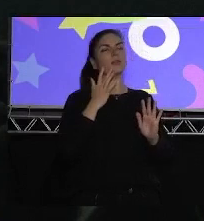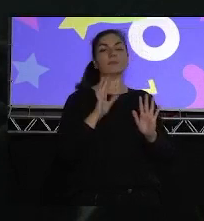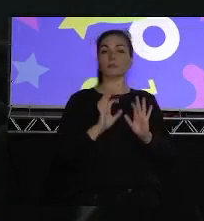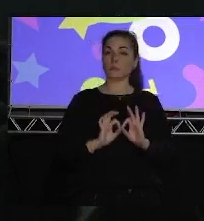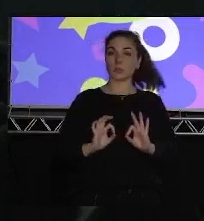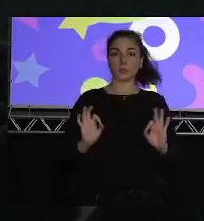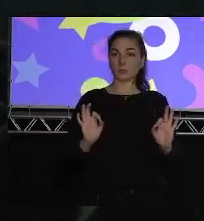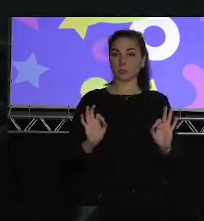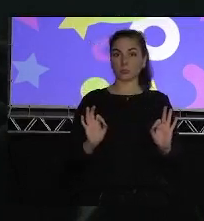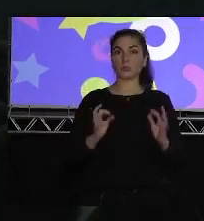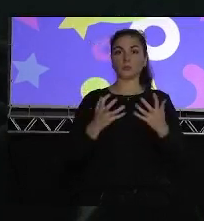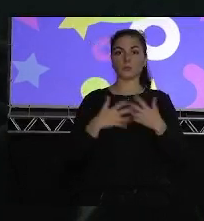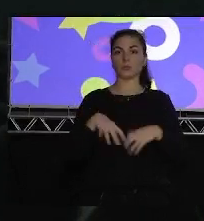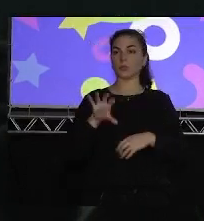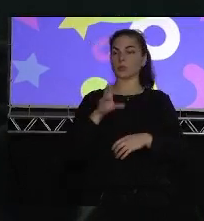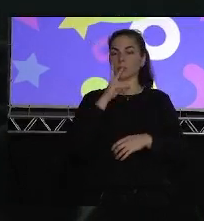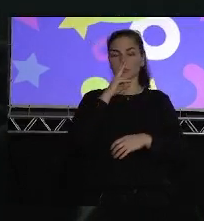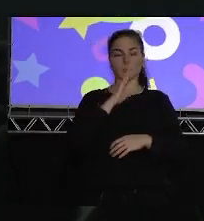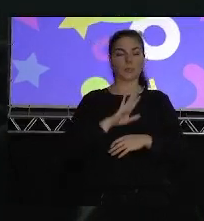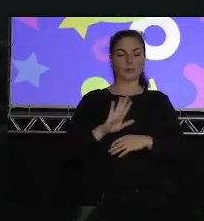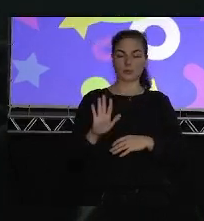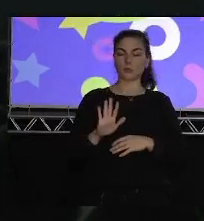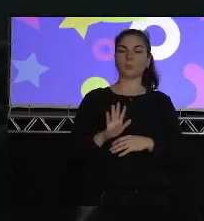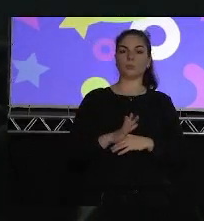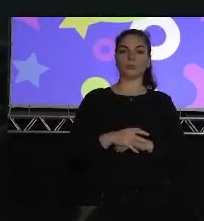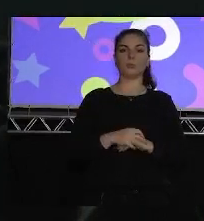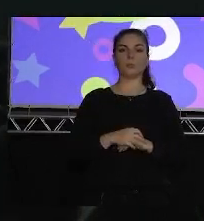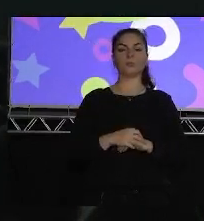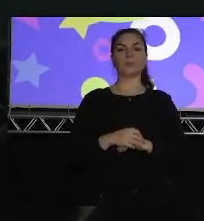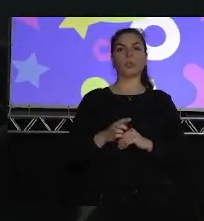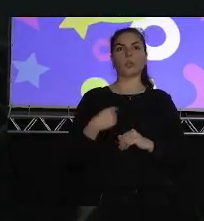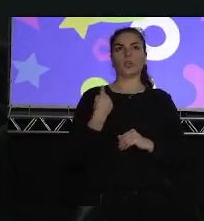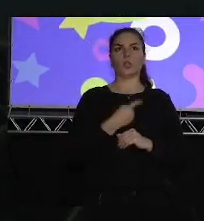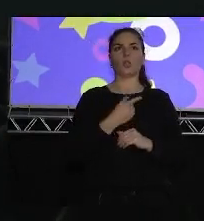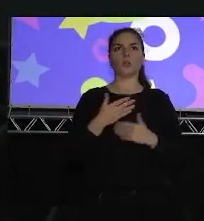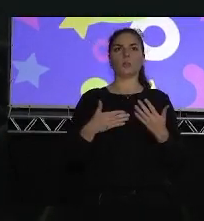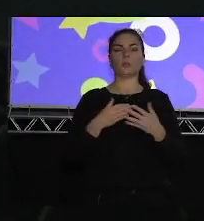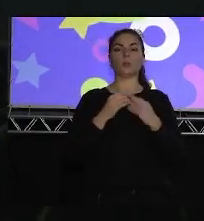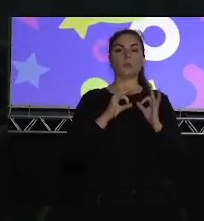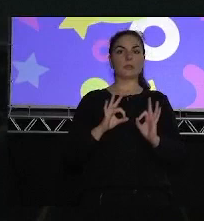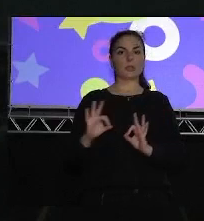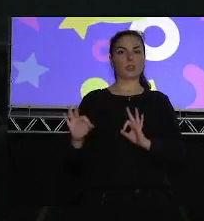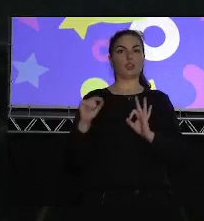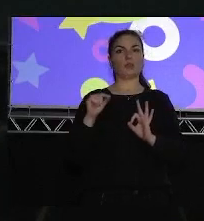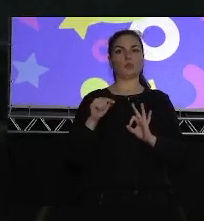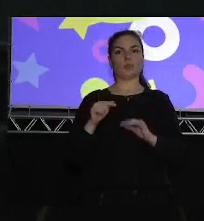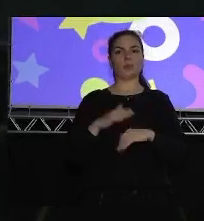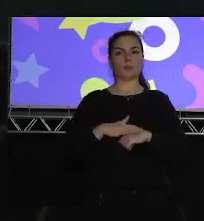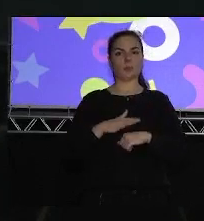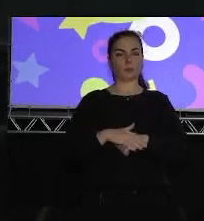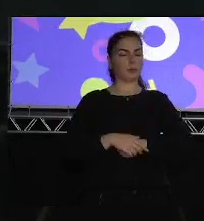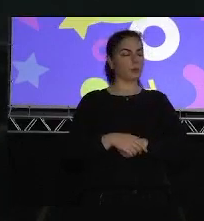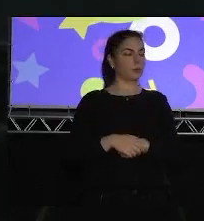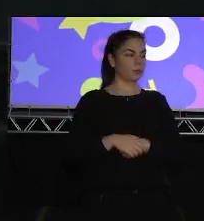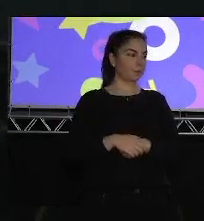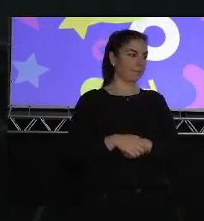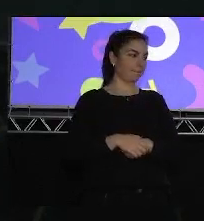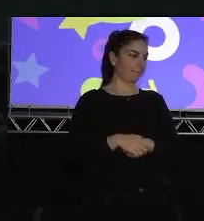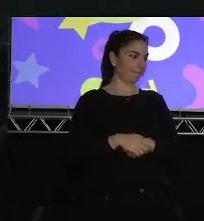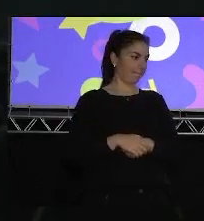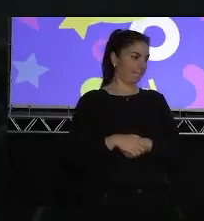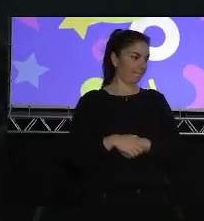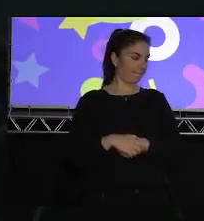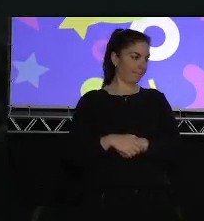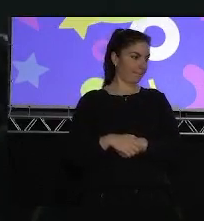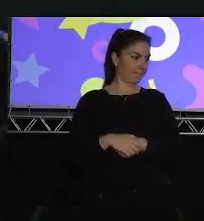é simples. Funciona assim mesmo. E realmente... A gente está muito assertivo nessa questão, nesse momento. Tá?